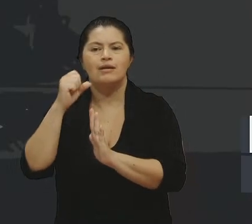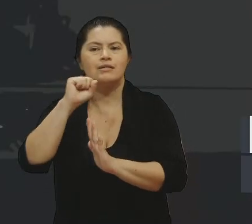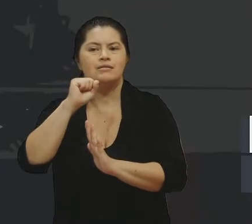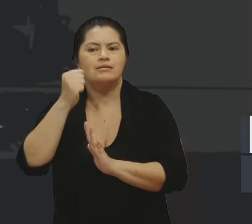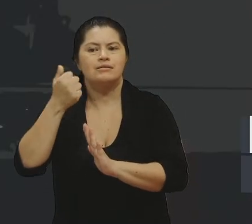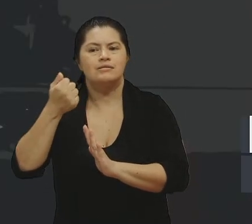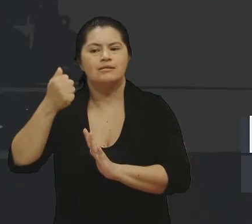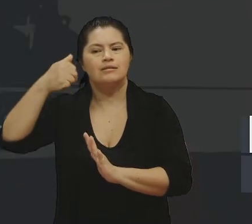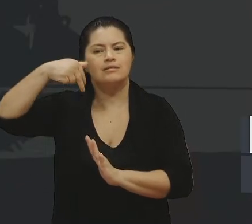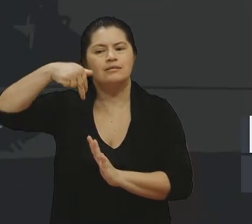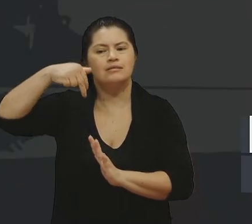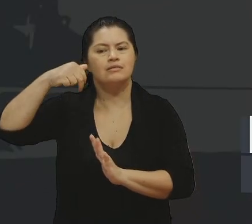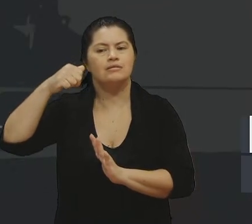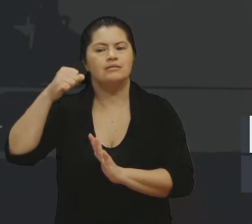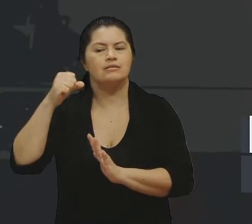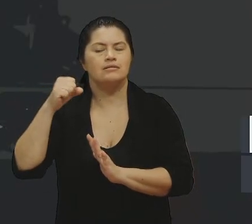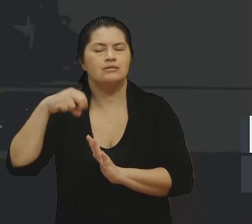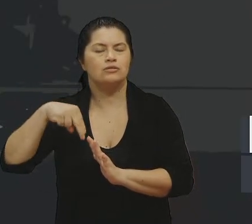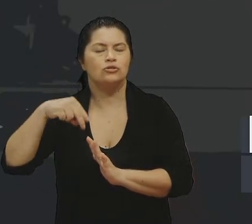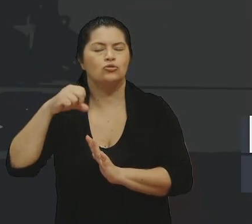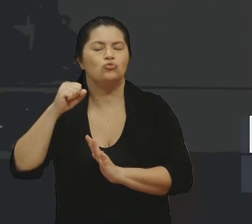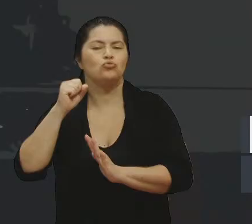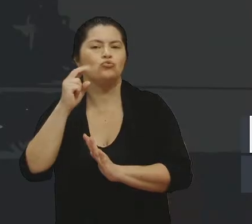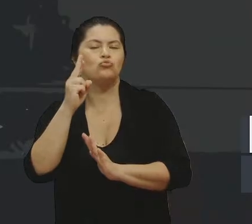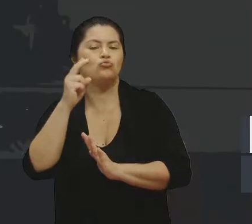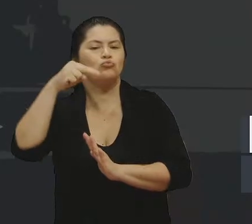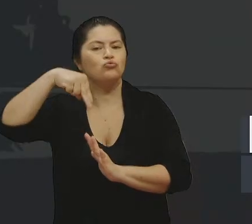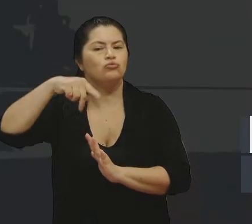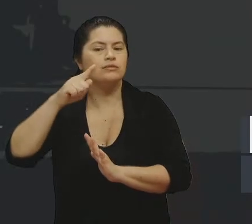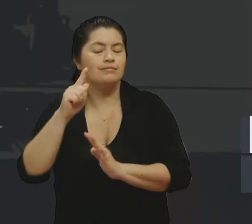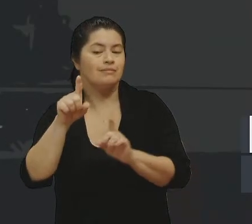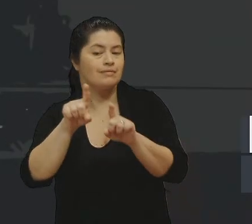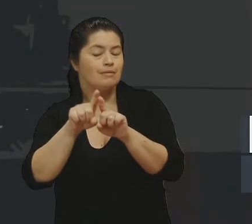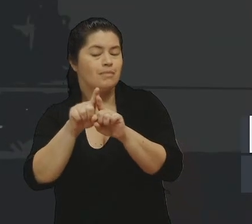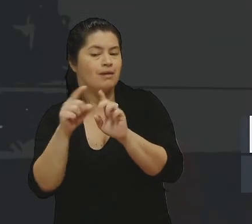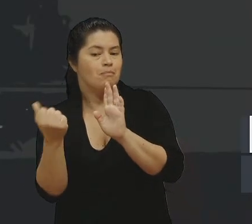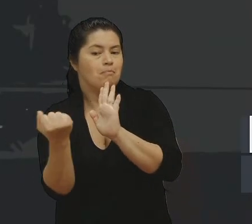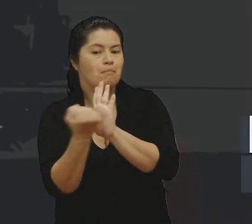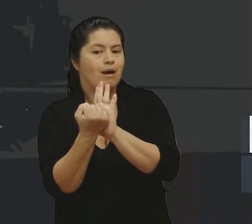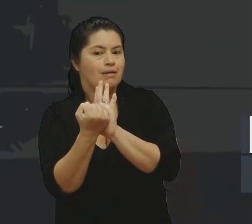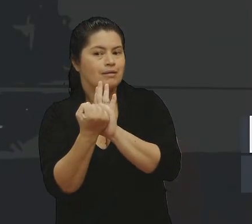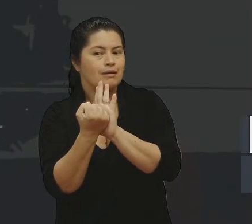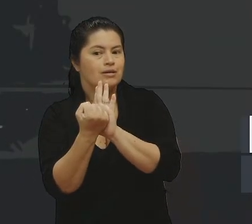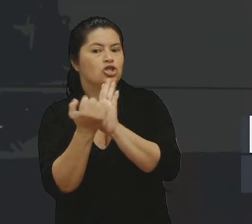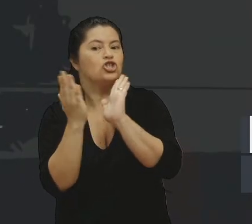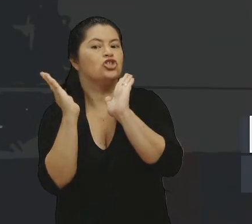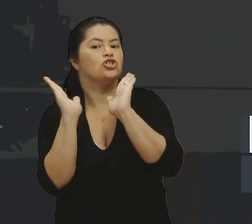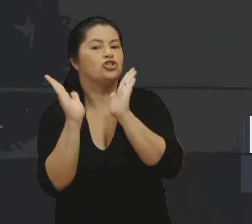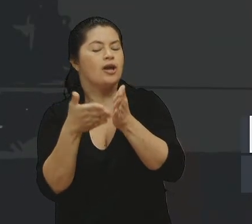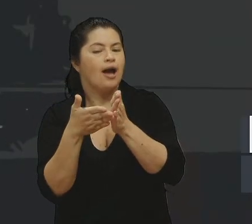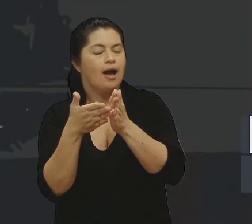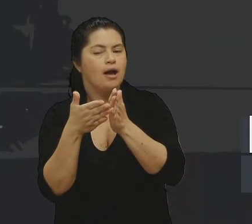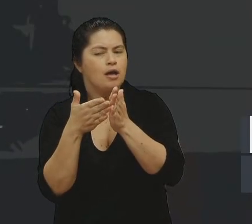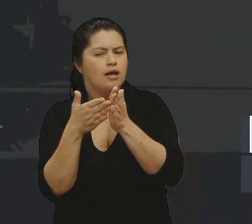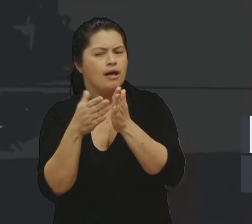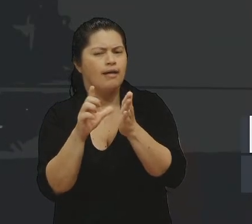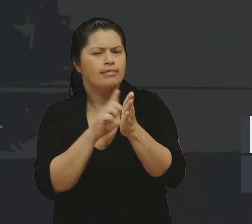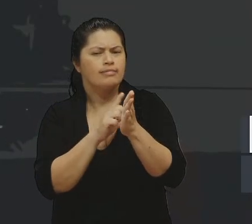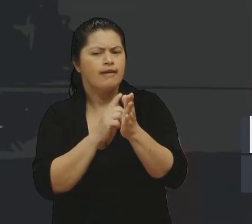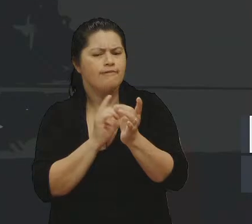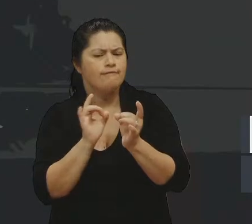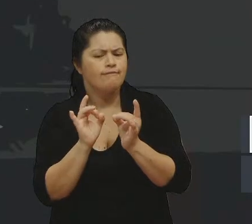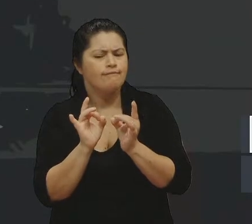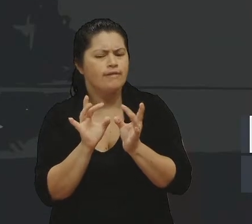ela também é uma empresa, mas o posicionamento dela é como marca. Por quê? Porque a Samsung ela já vende algo a mais naquele